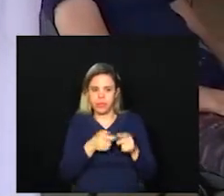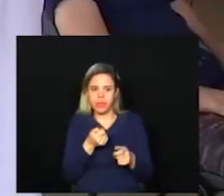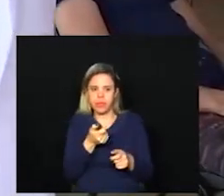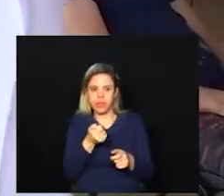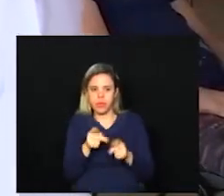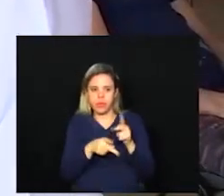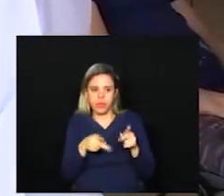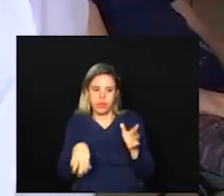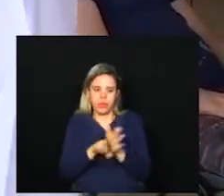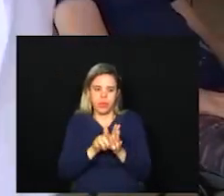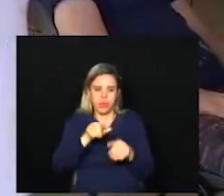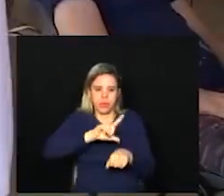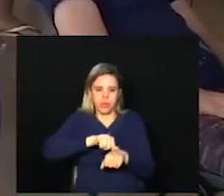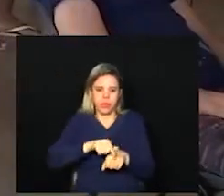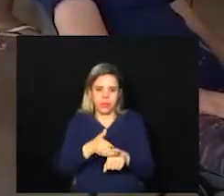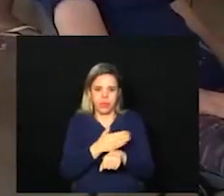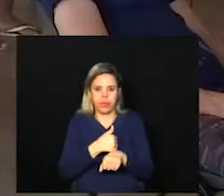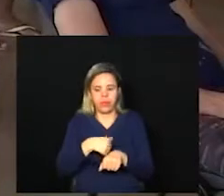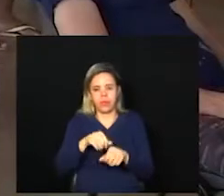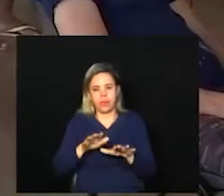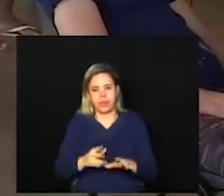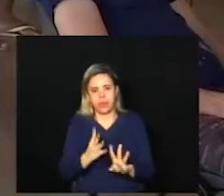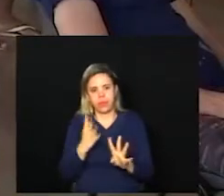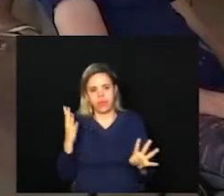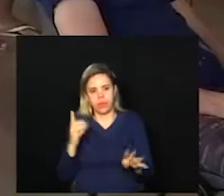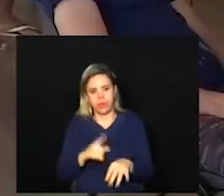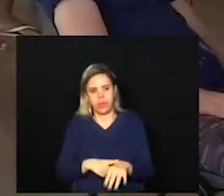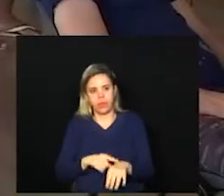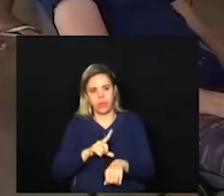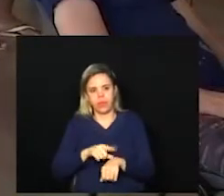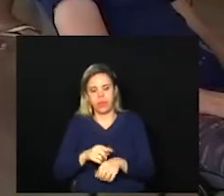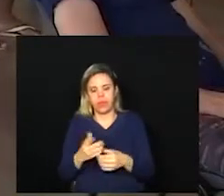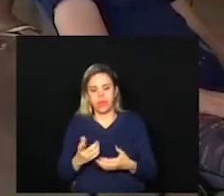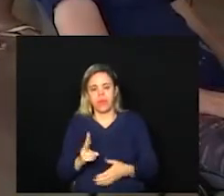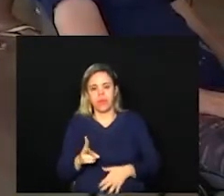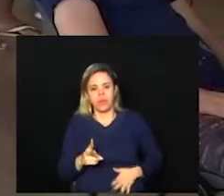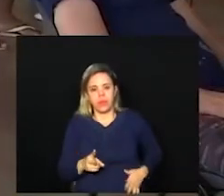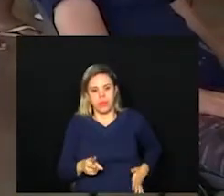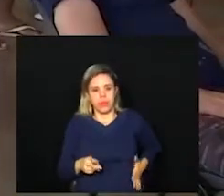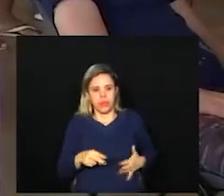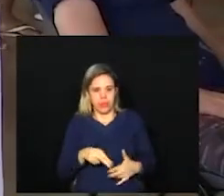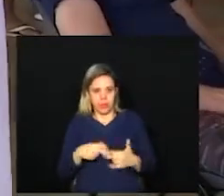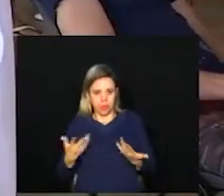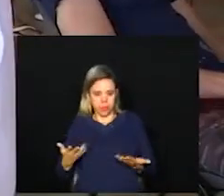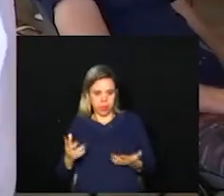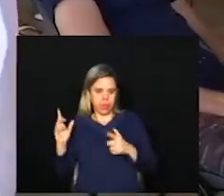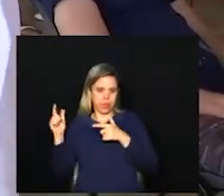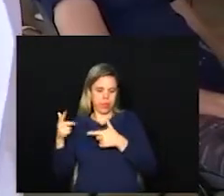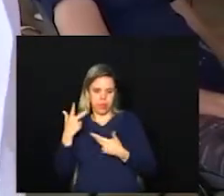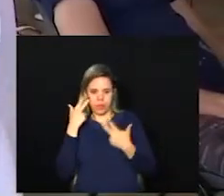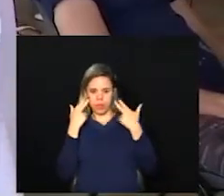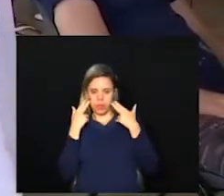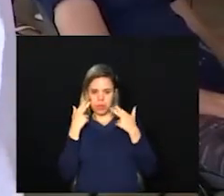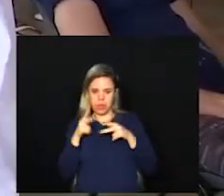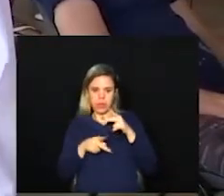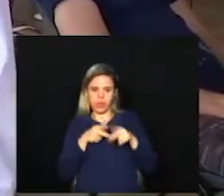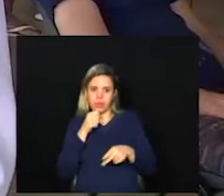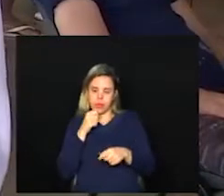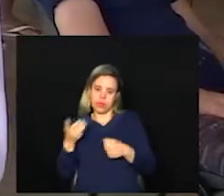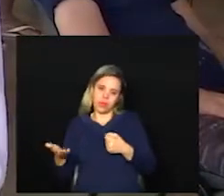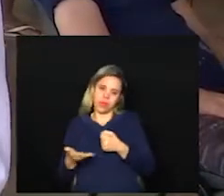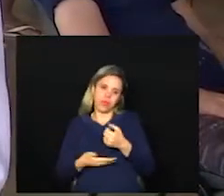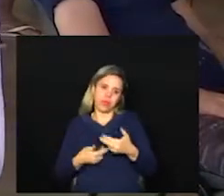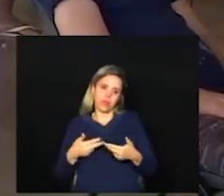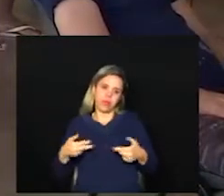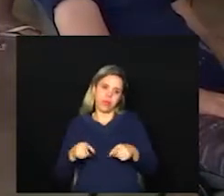aquela turminha que chegou antes da hora, mas ficou na fila por algum pequeno atraso, mas por causa do tradicional, né? Ou até os remanescentes, né? Que por